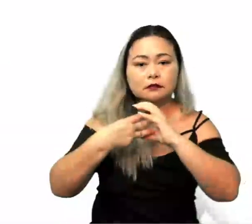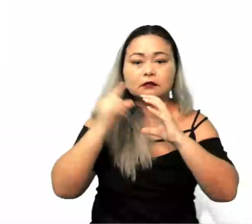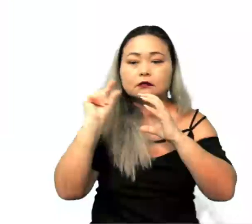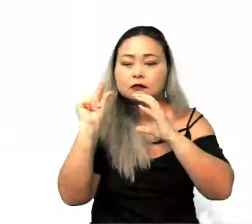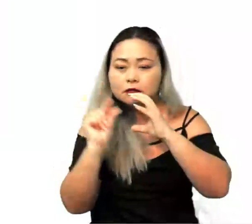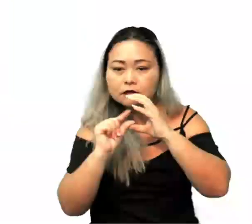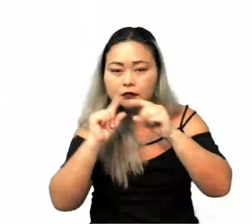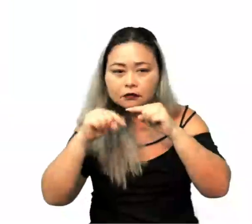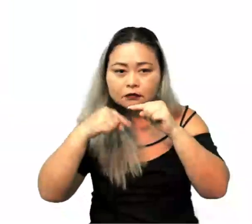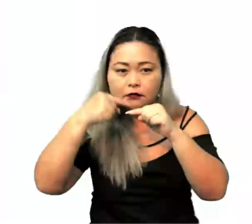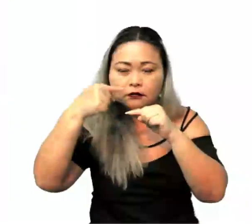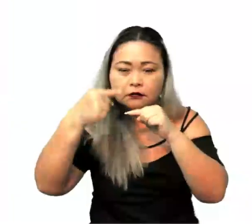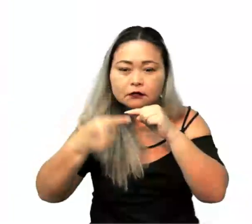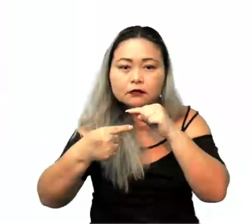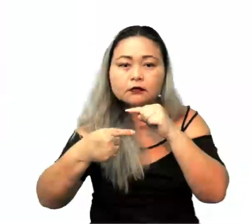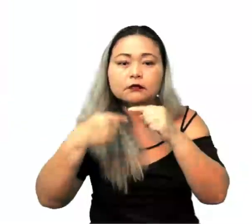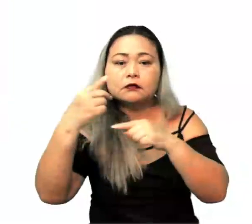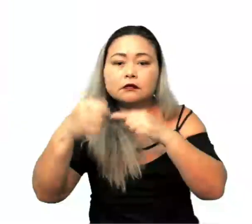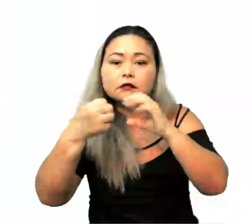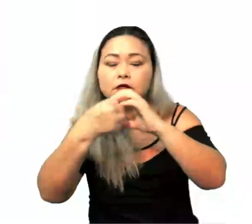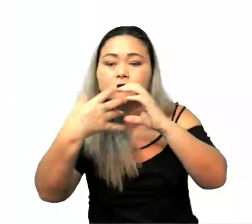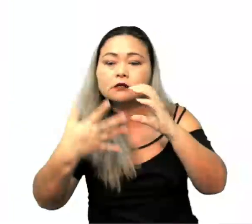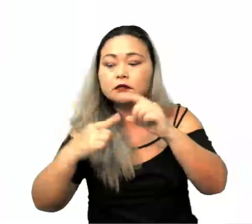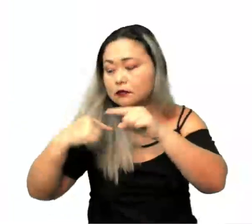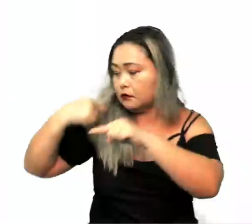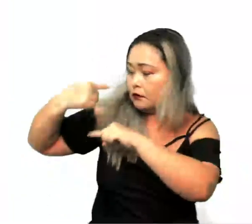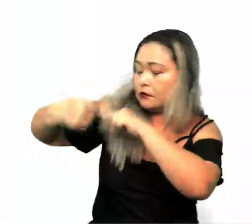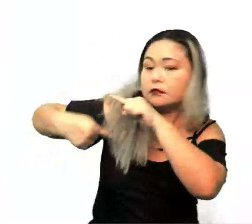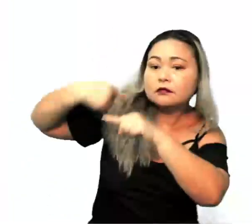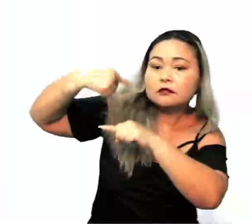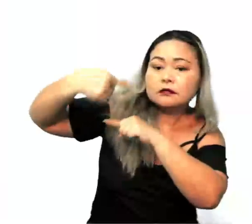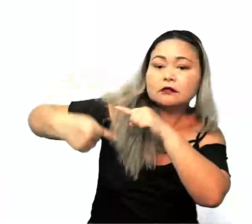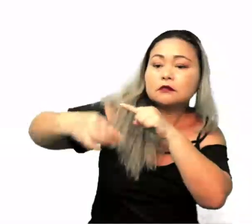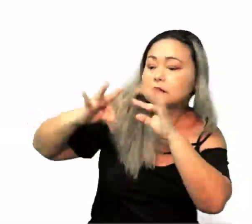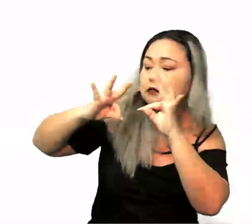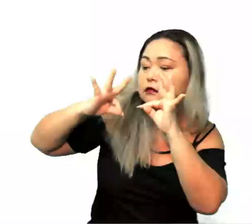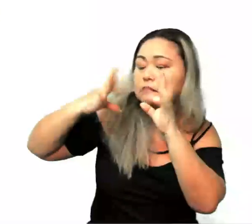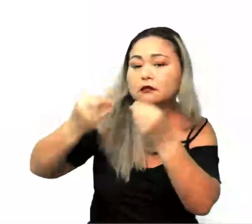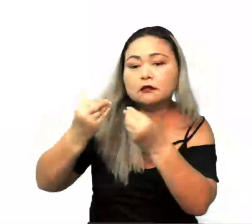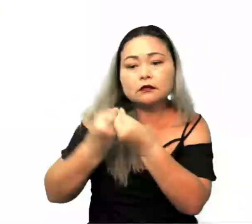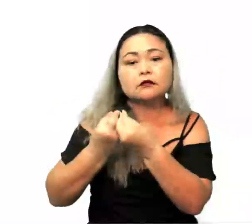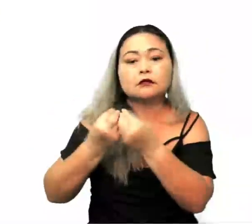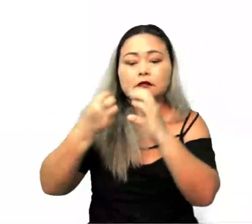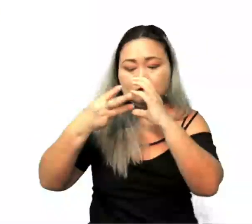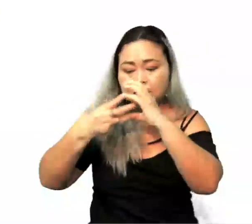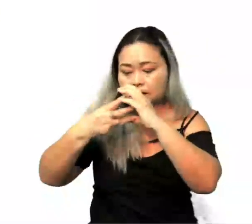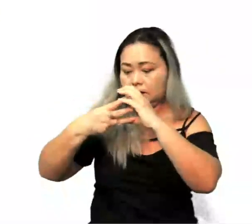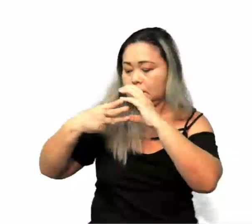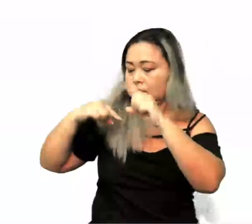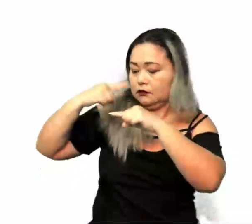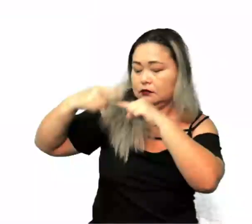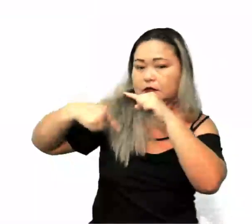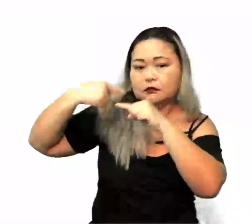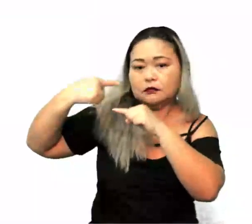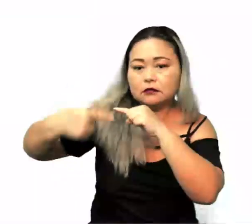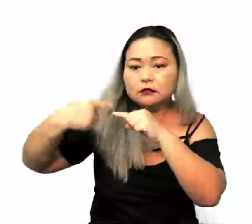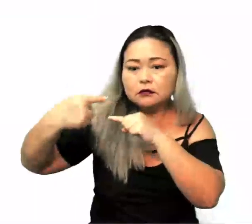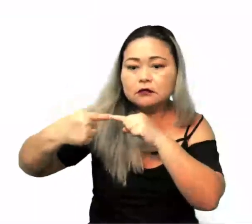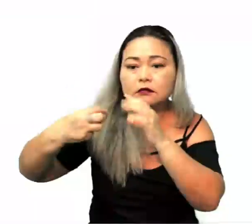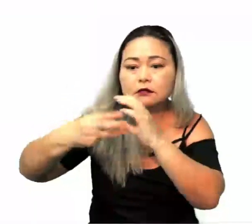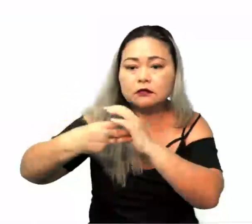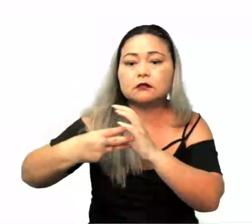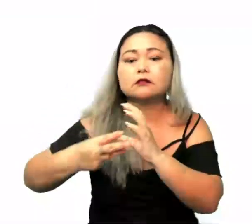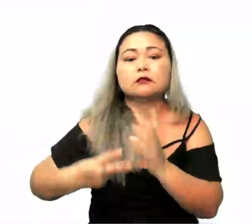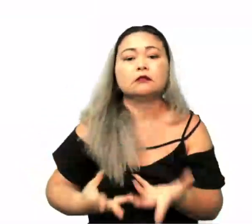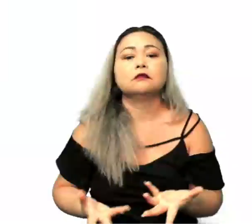é a unidade de reprodução e transmissão das características hereditárias. Todos os caracteres genéticos são transmitidos de uma célula